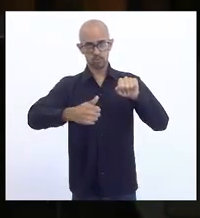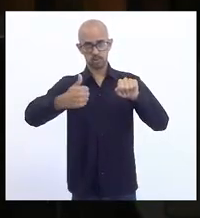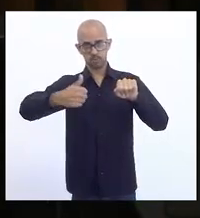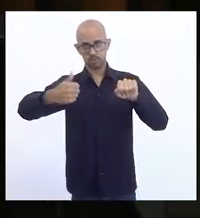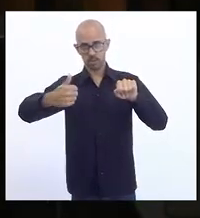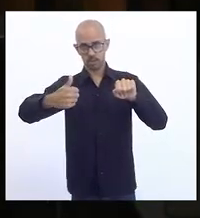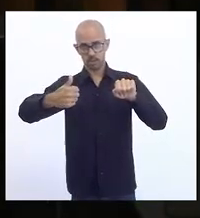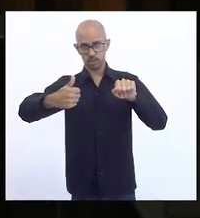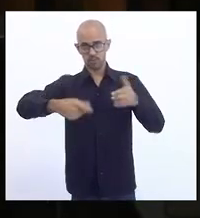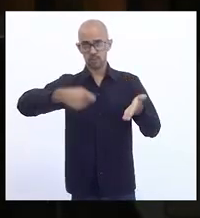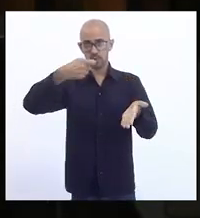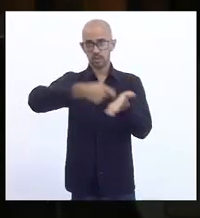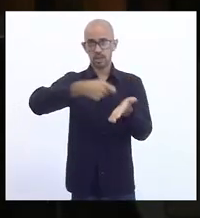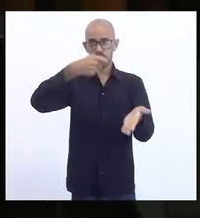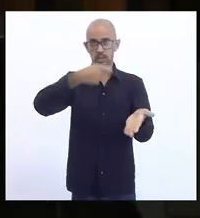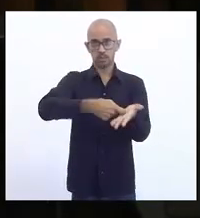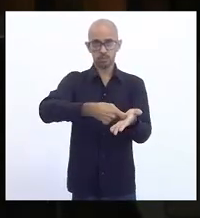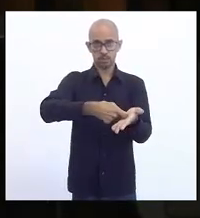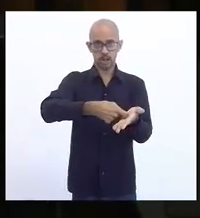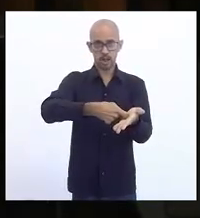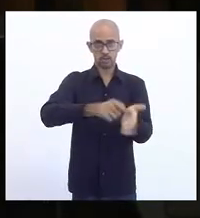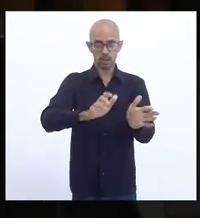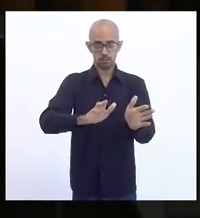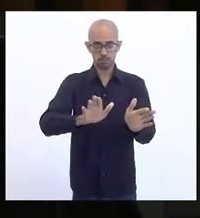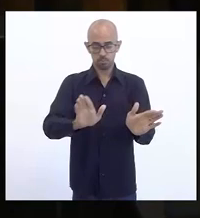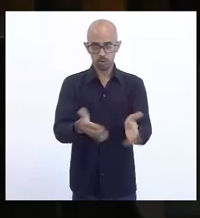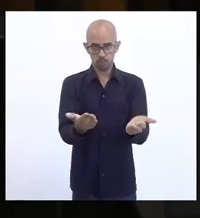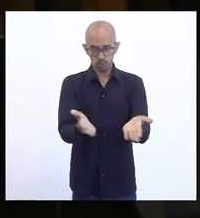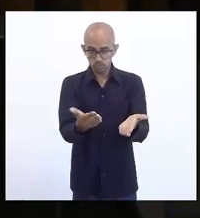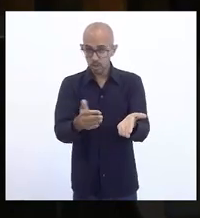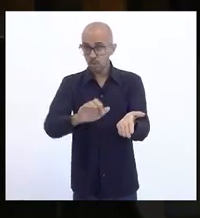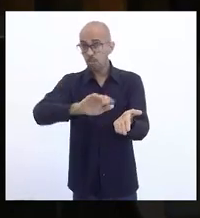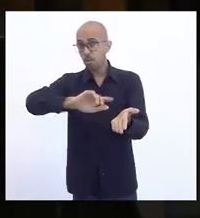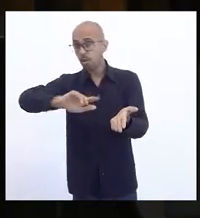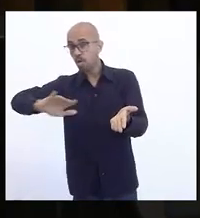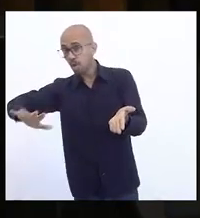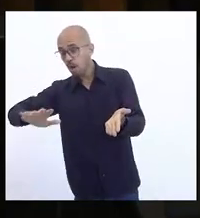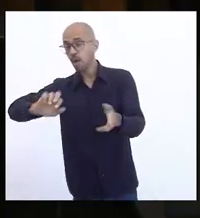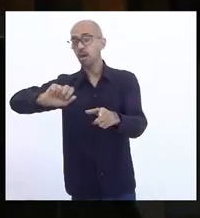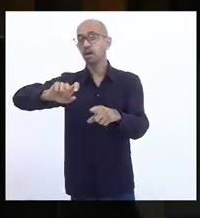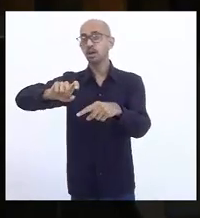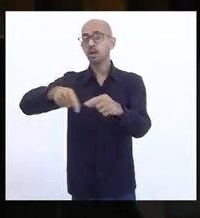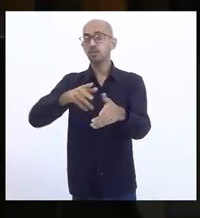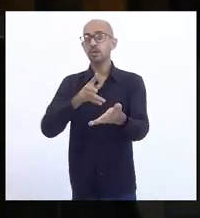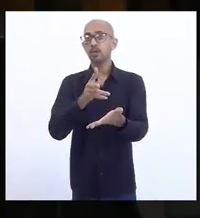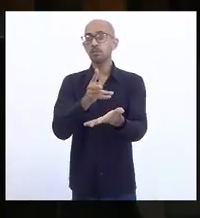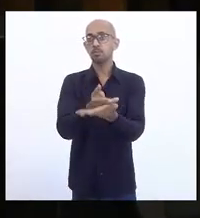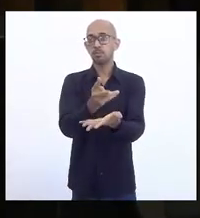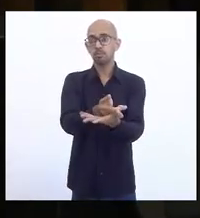Fica determinada a promoção. Fica mantida